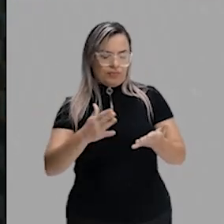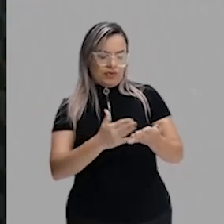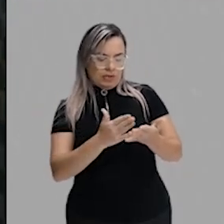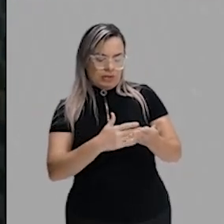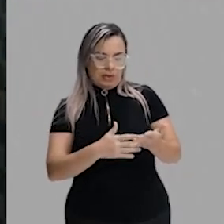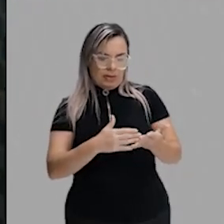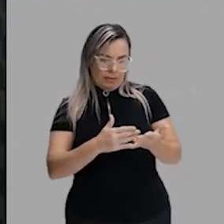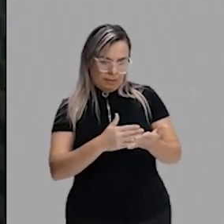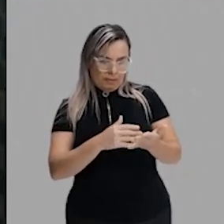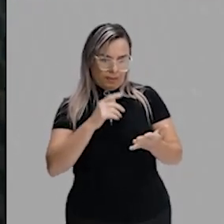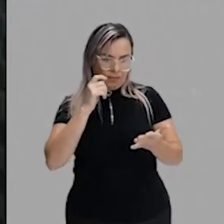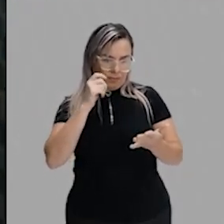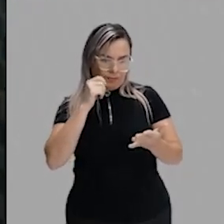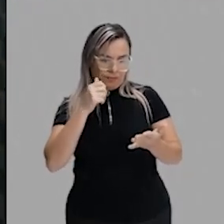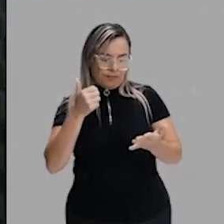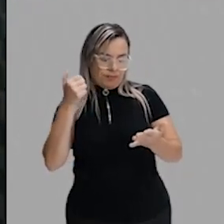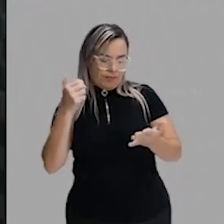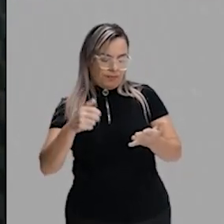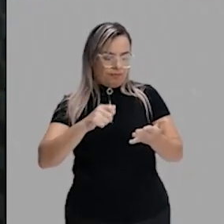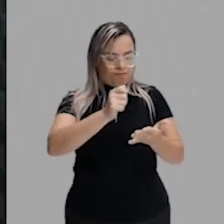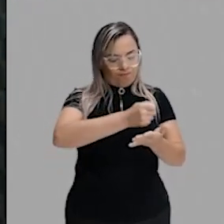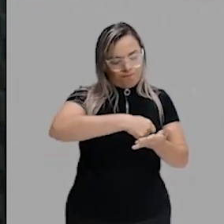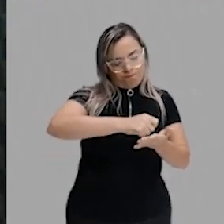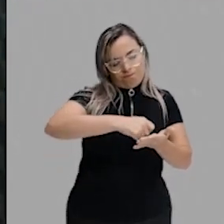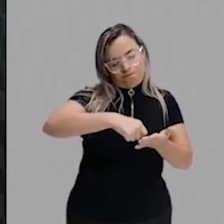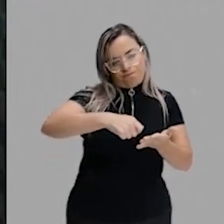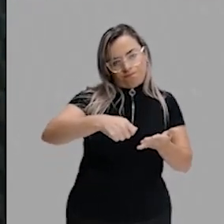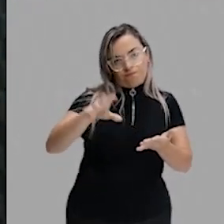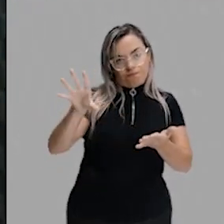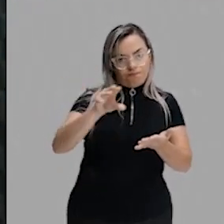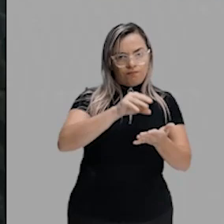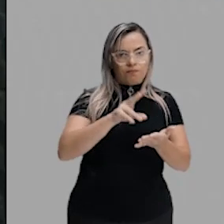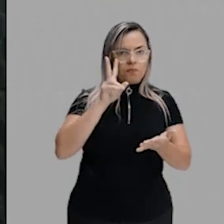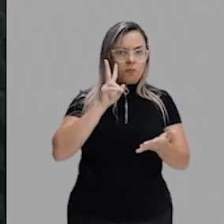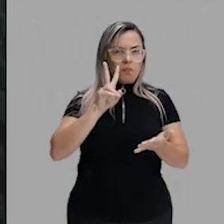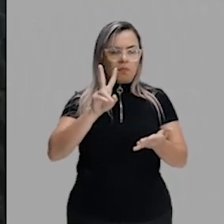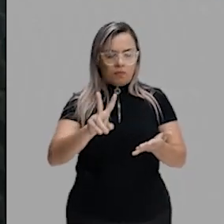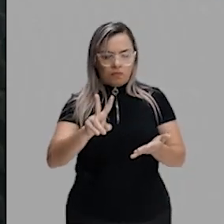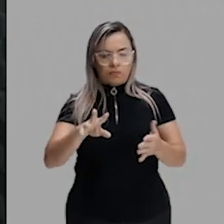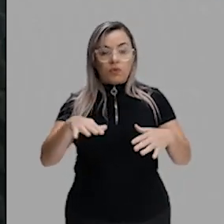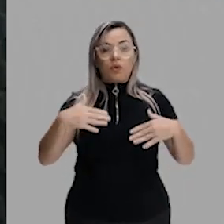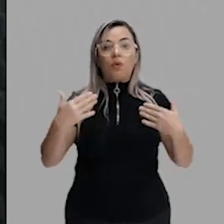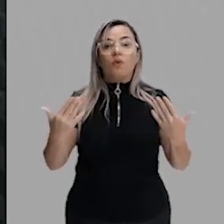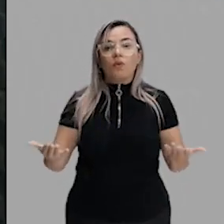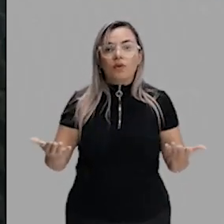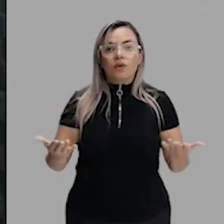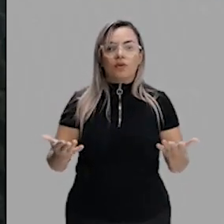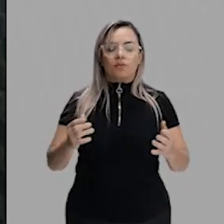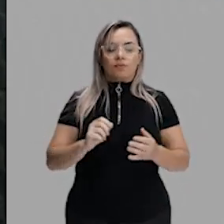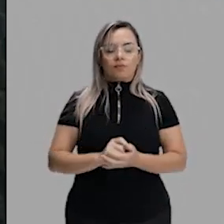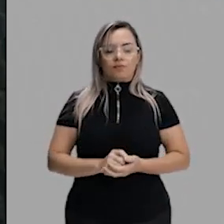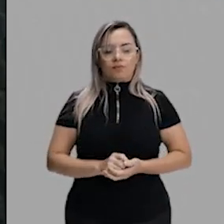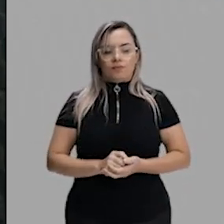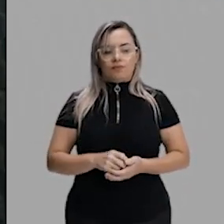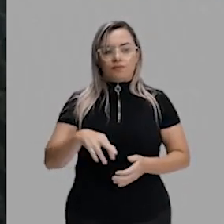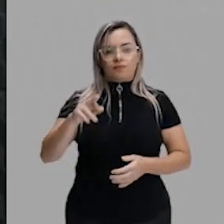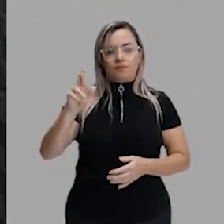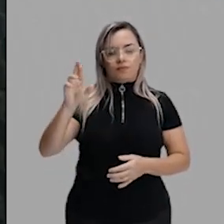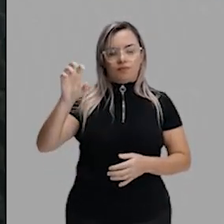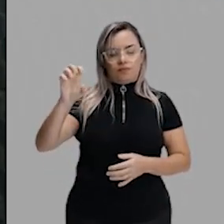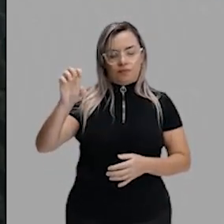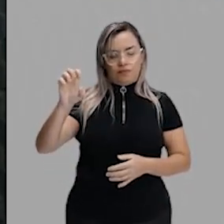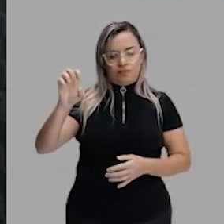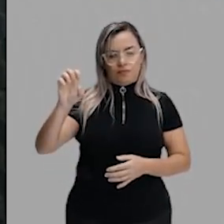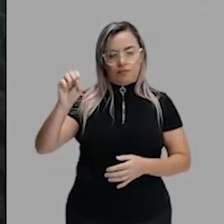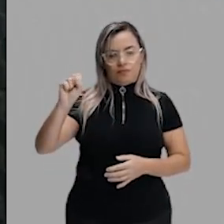pega o lápis para fazer as anotações. Então vamos lá. Resistores, o que é um resistor? O resistor,